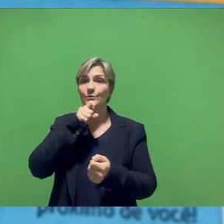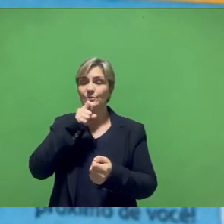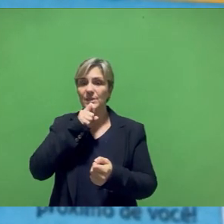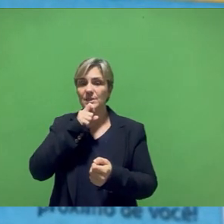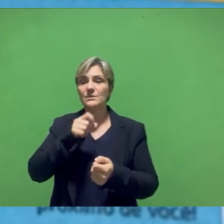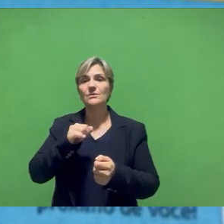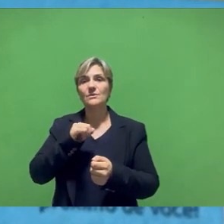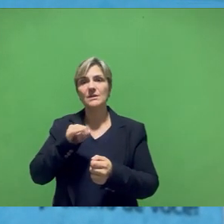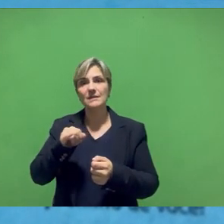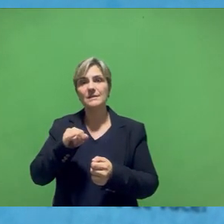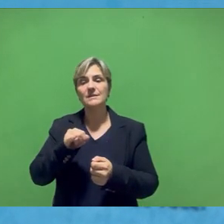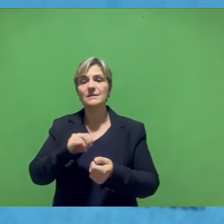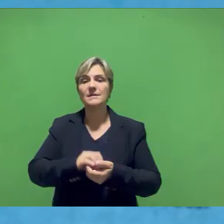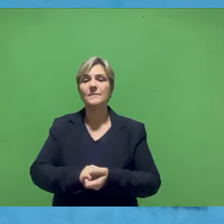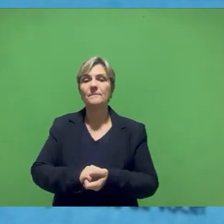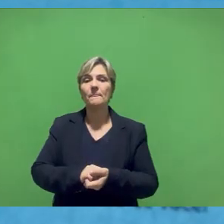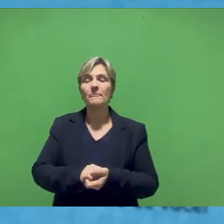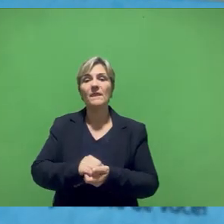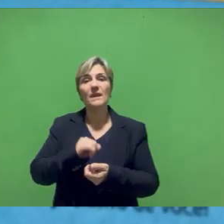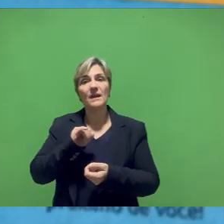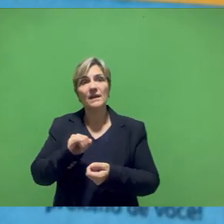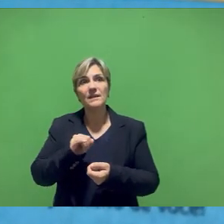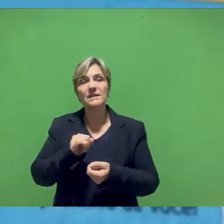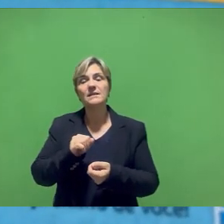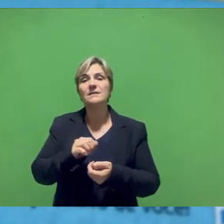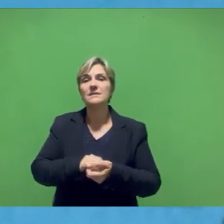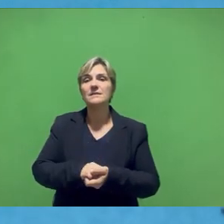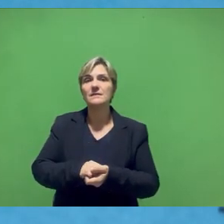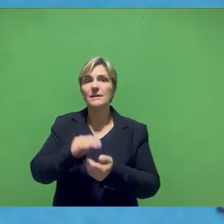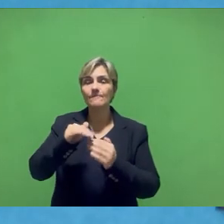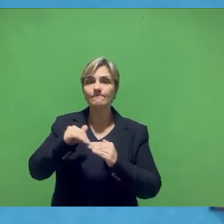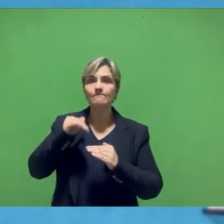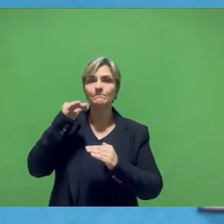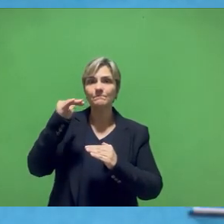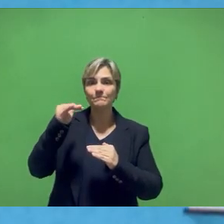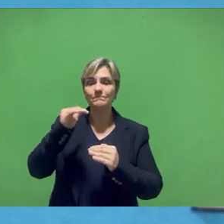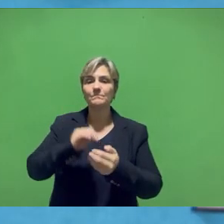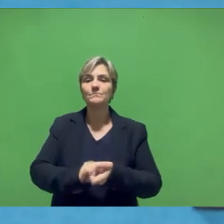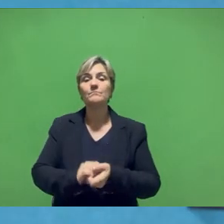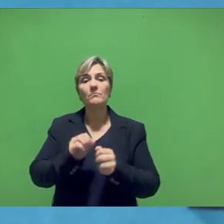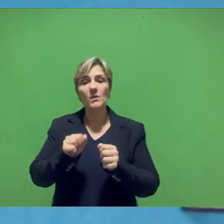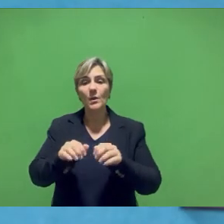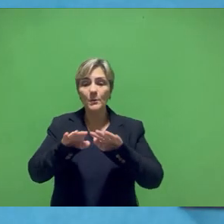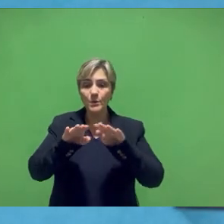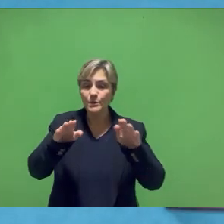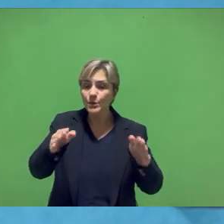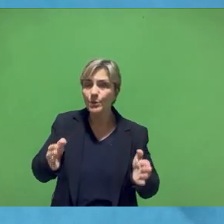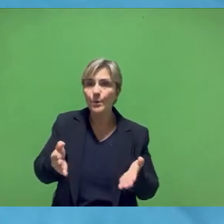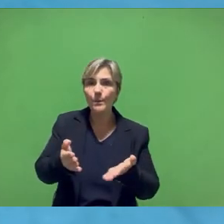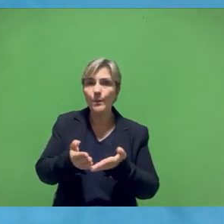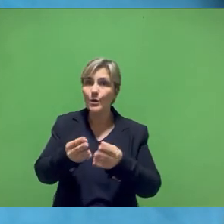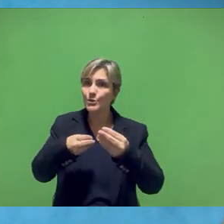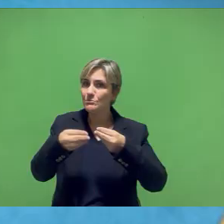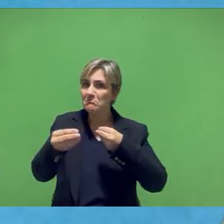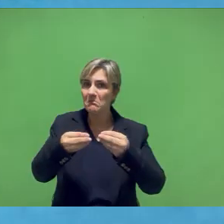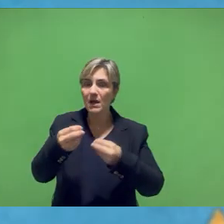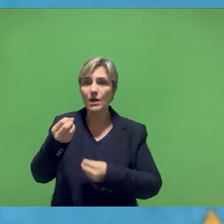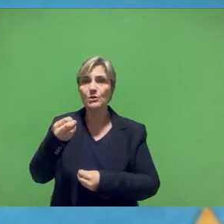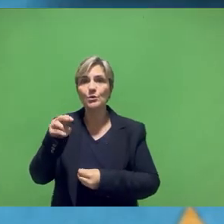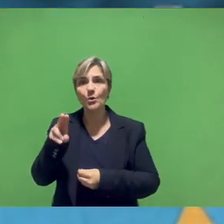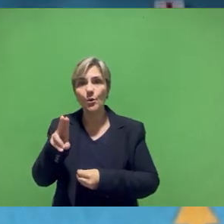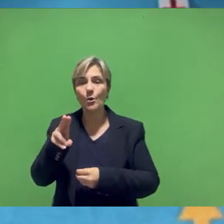da gaveta das frutas e verduras. Pode ser num pote de plástico ou